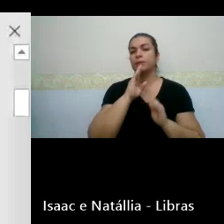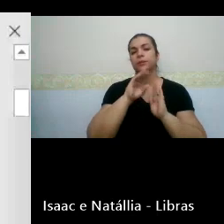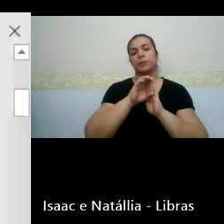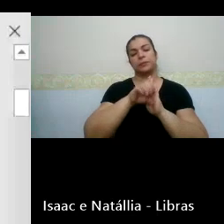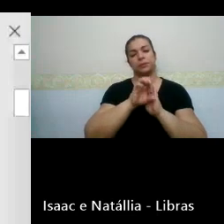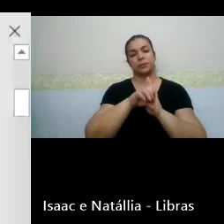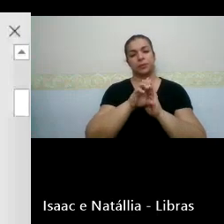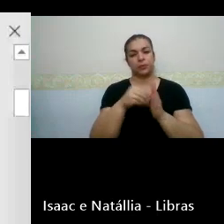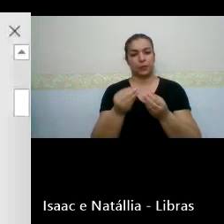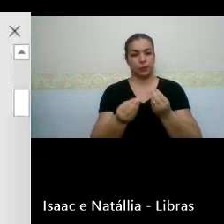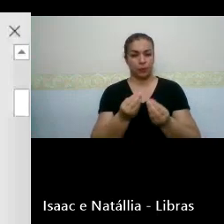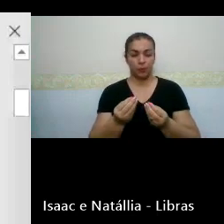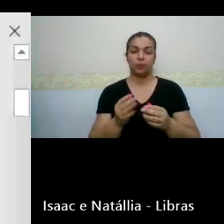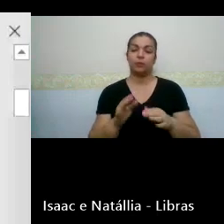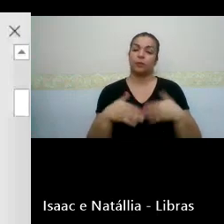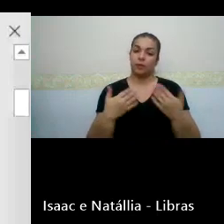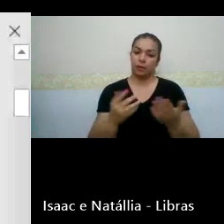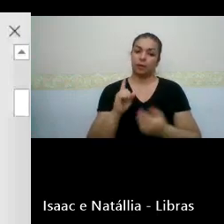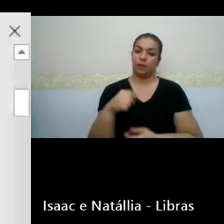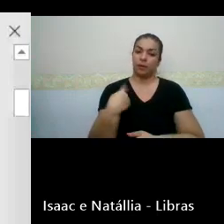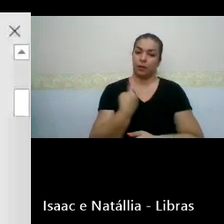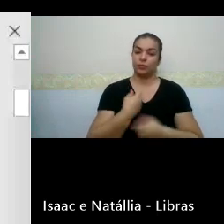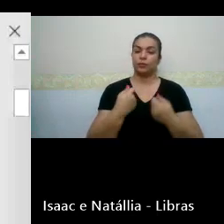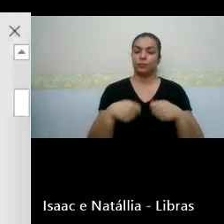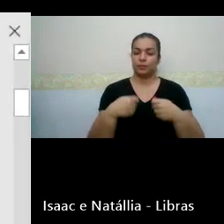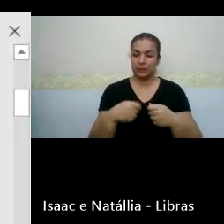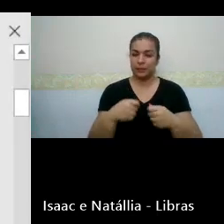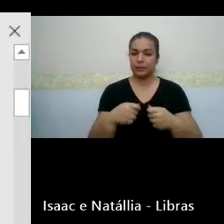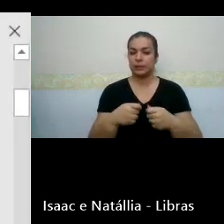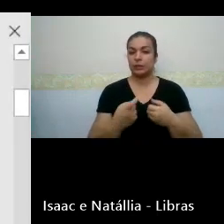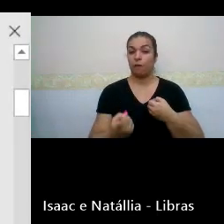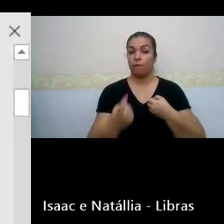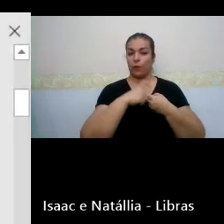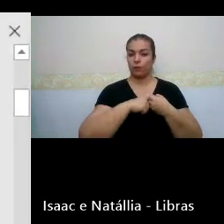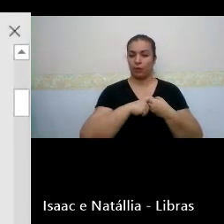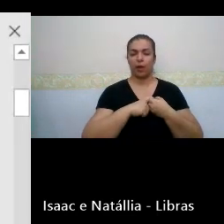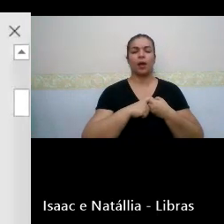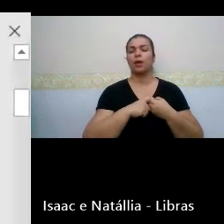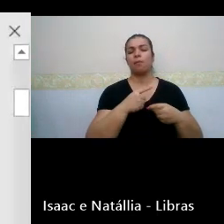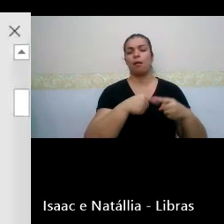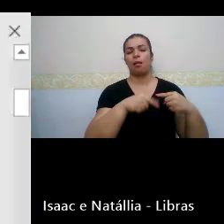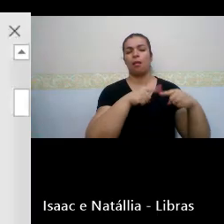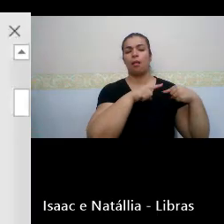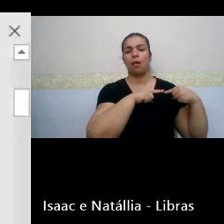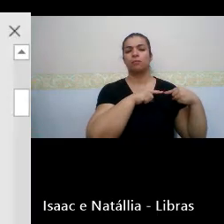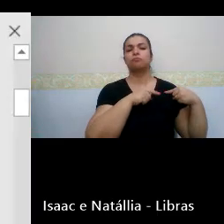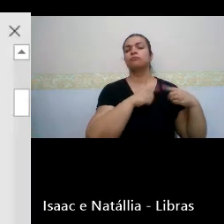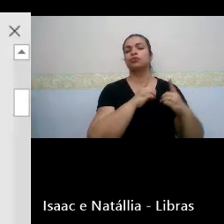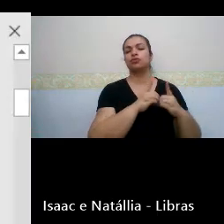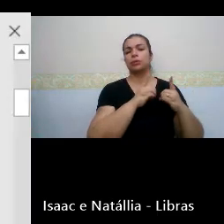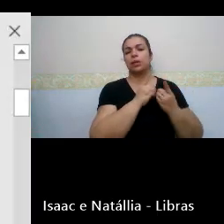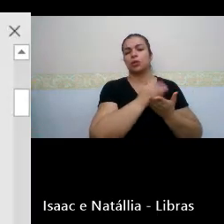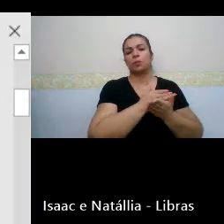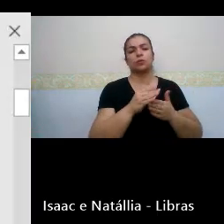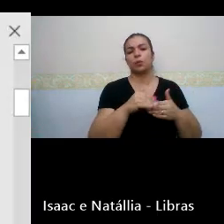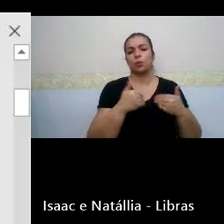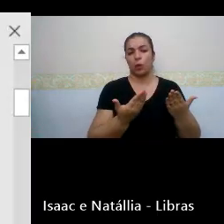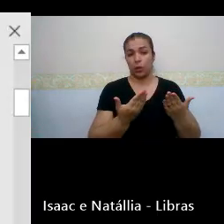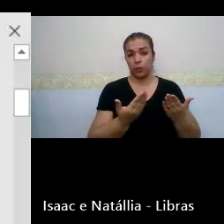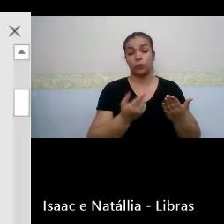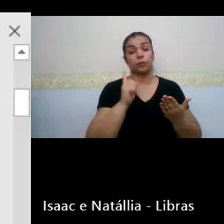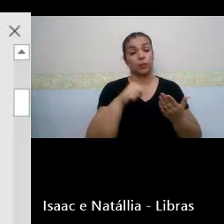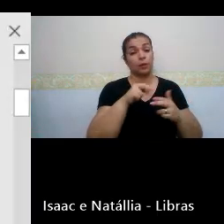E aí, a gente precisa retroceder um pouquinho e saber de onde vem a didática. A didática, ela vem de um